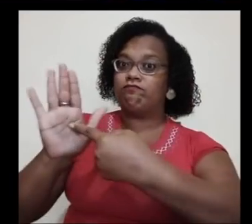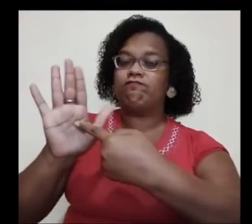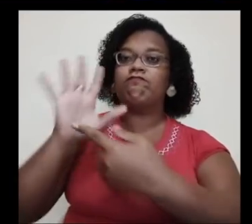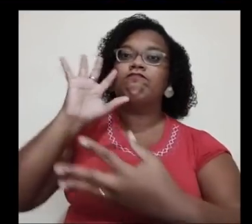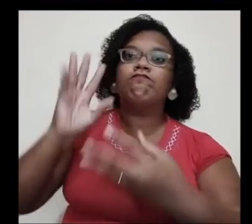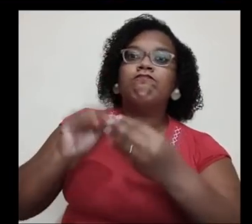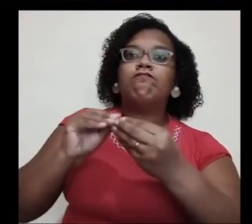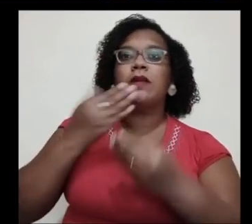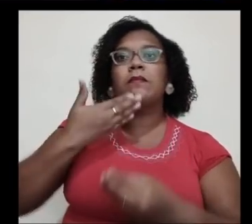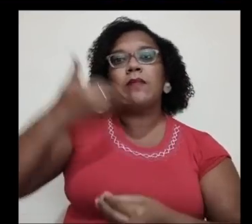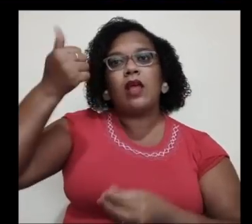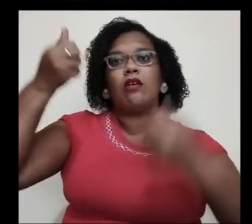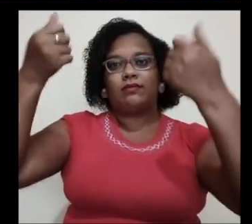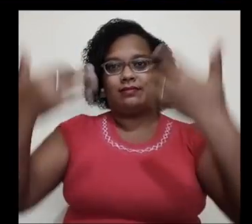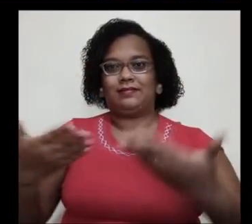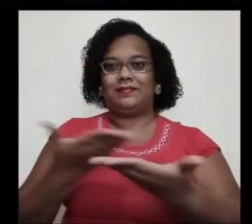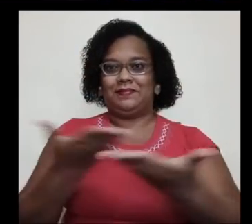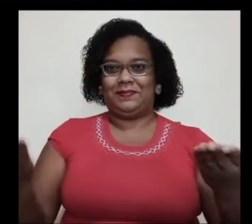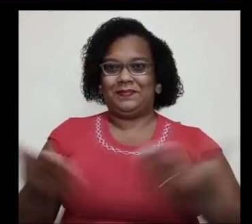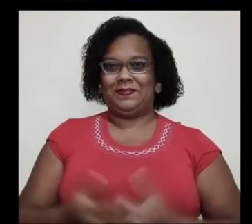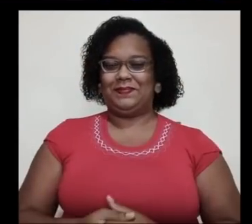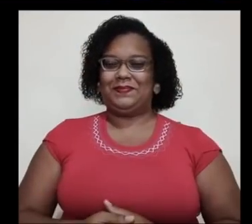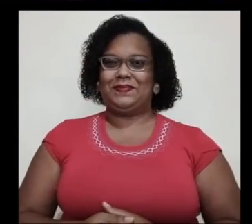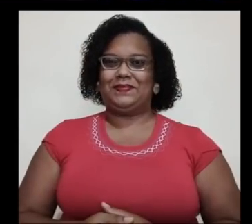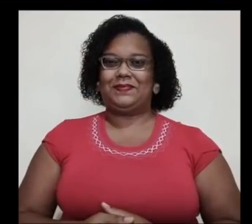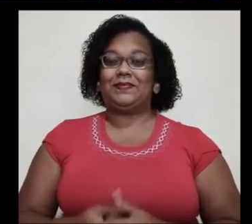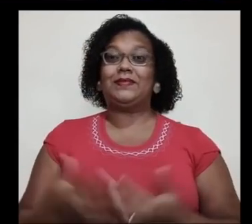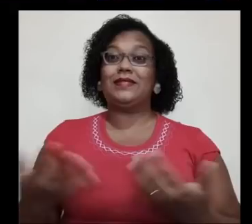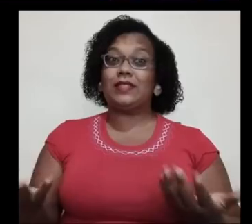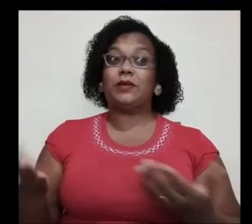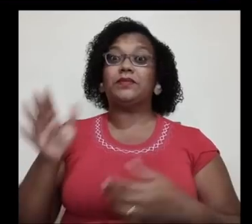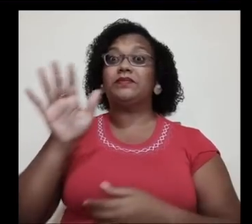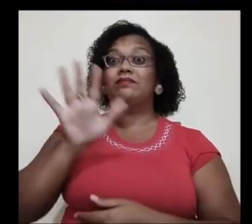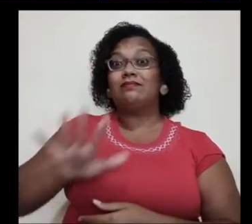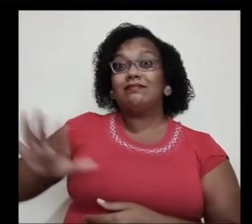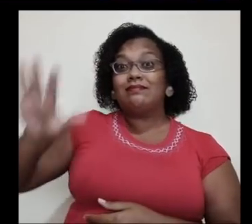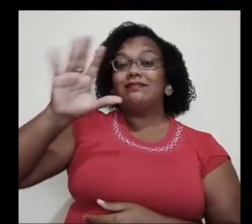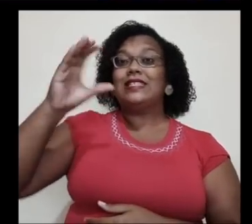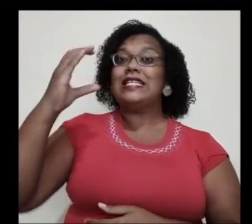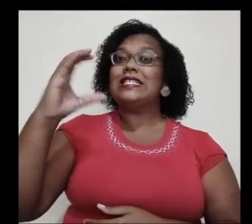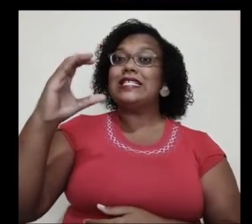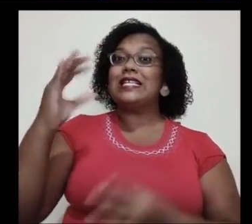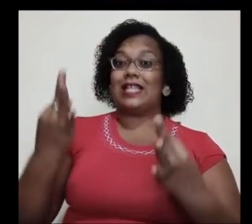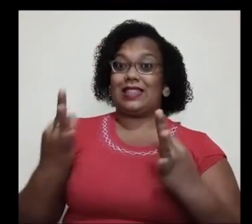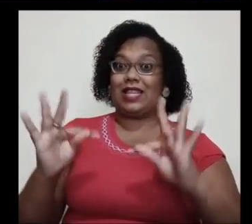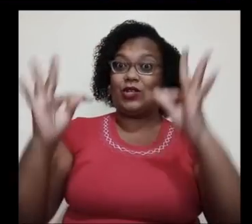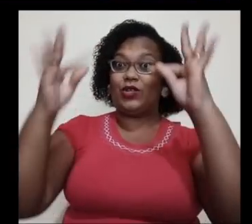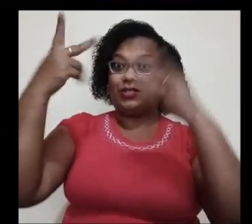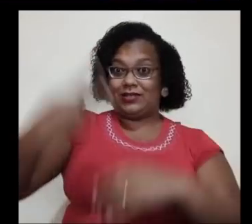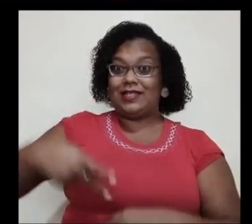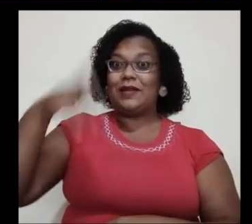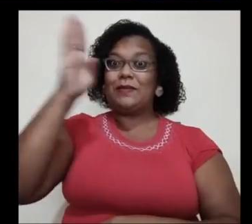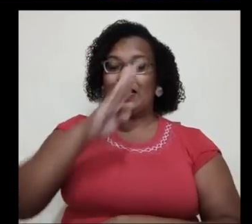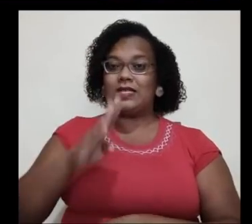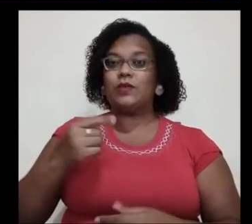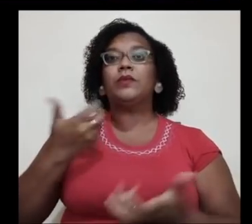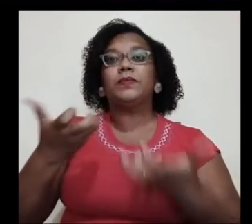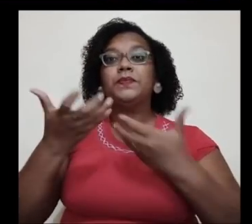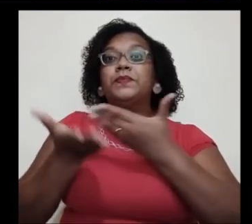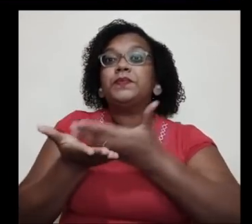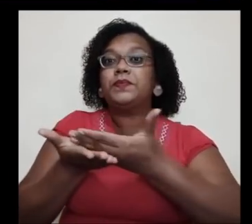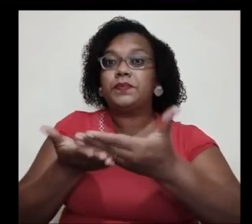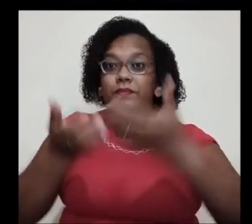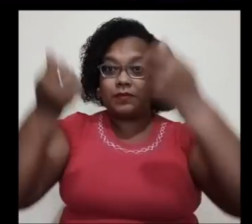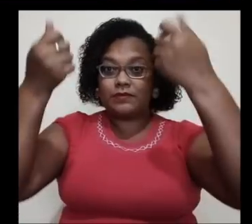então, explorando um pouco o cenário da ciência e tecnologia no Brasil, eu gostaria de iniciar dizendo que a ciência brasileira tem uma história e tem